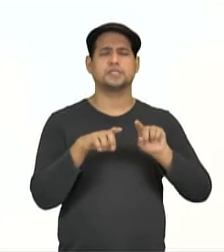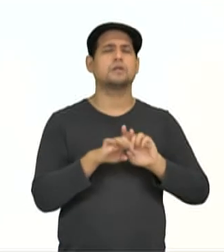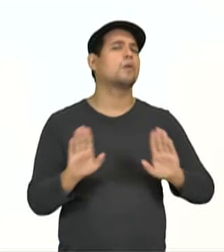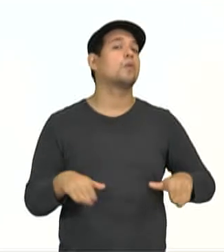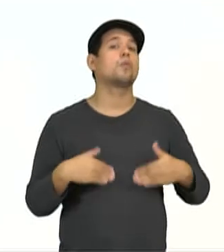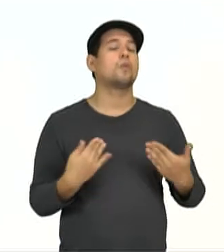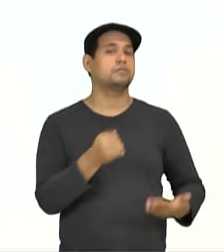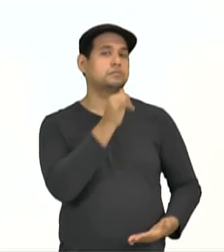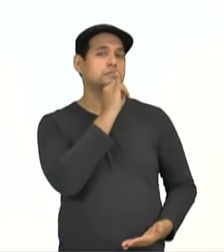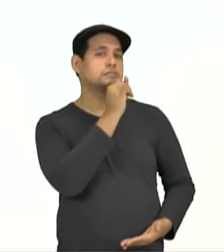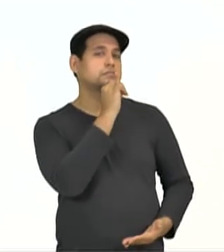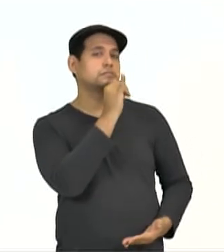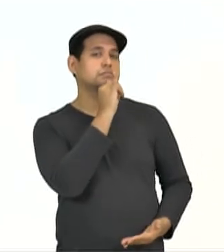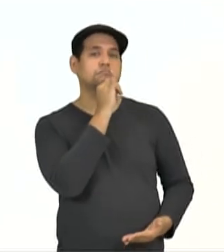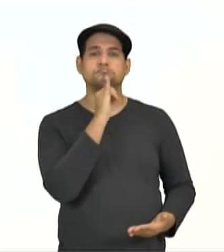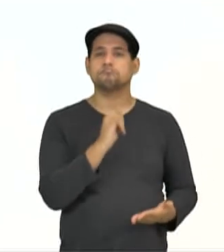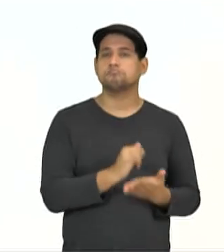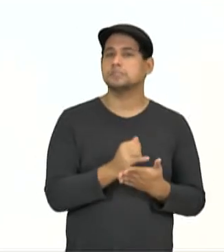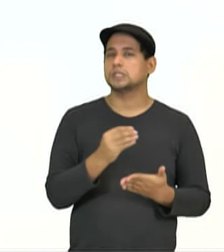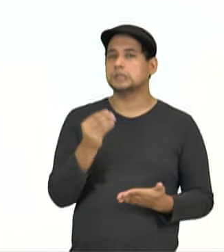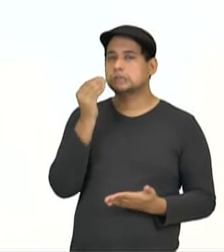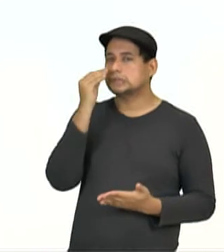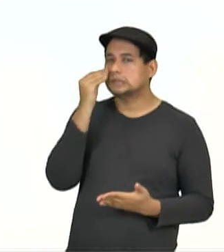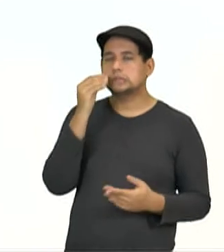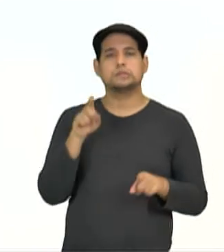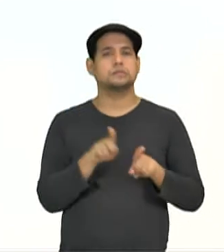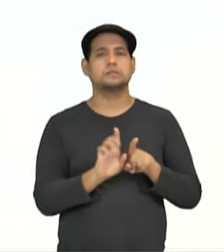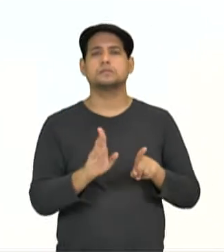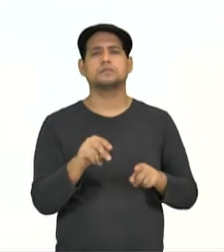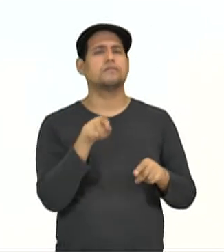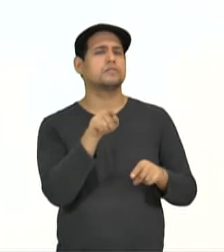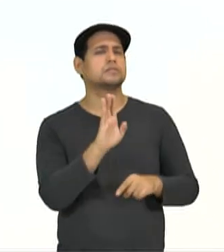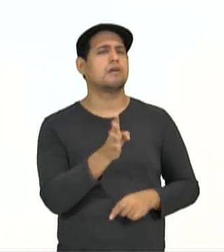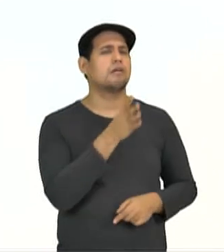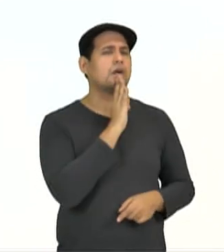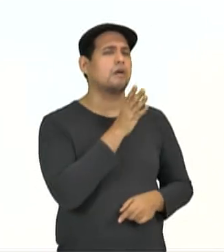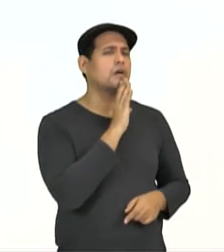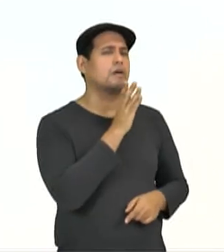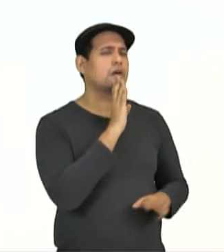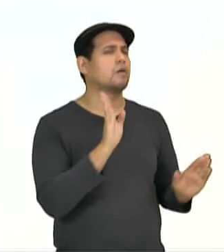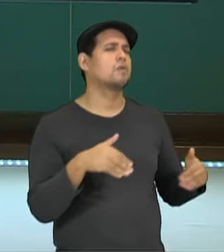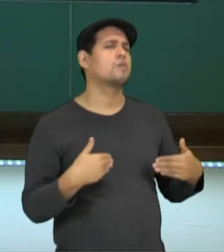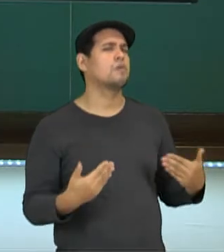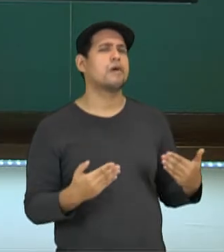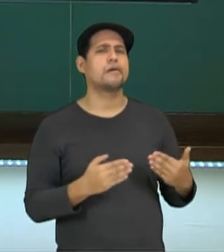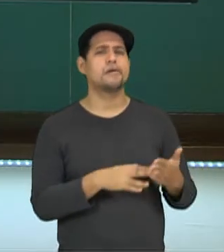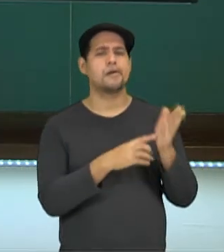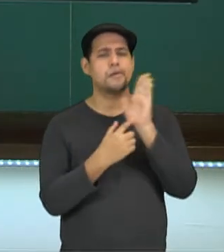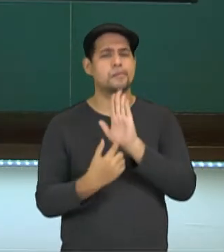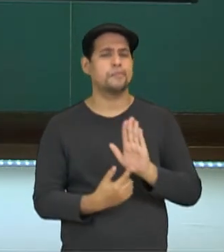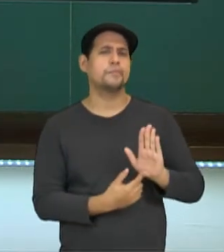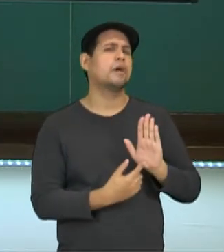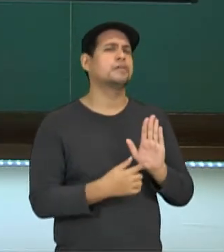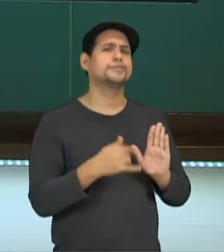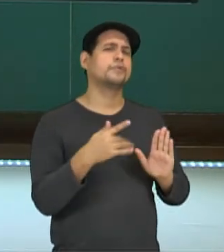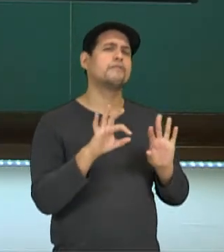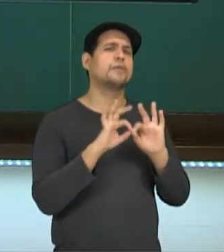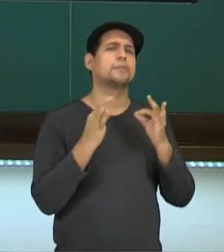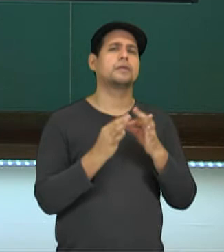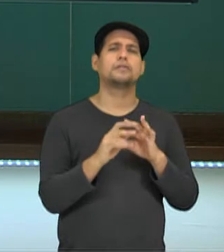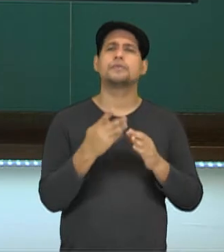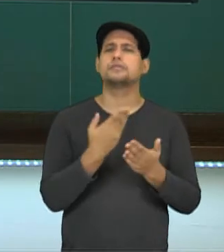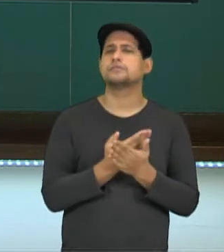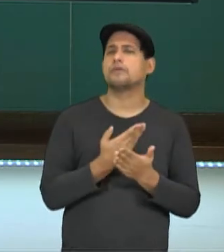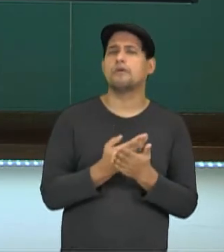quais exemplos, né, de perseverança, de resiliência que vocês conhecem, né? Aponte, tem aí na sua família, na sua escola,